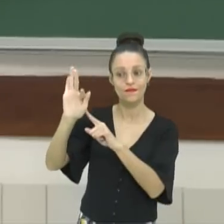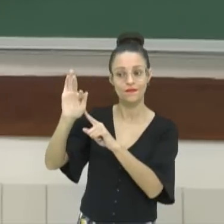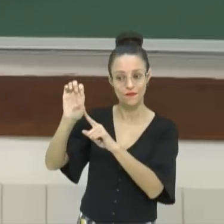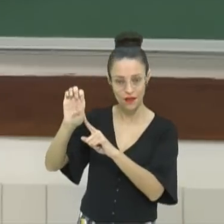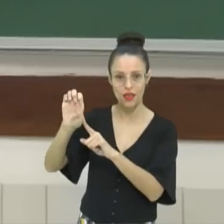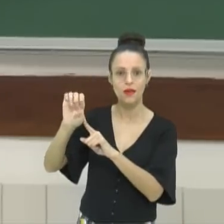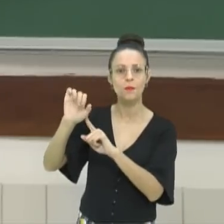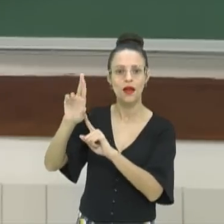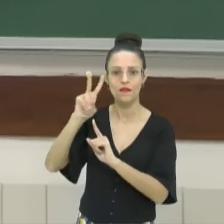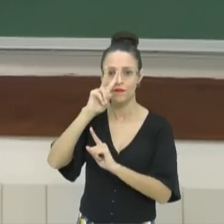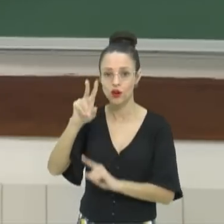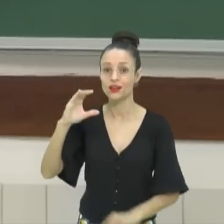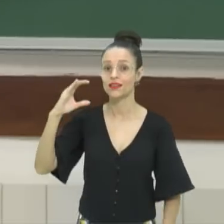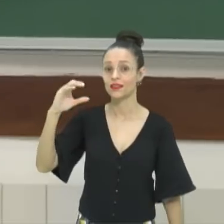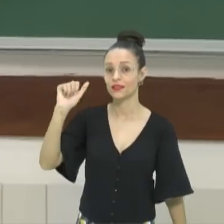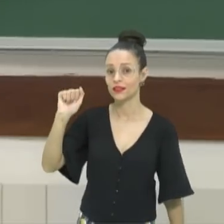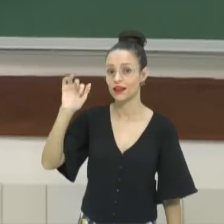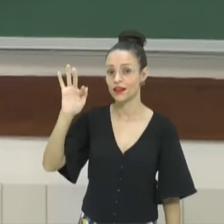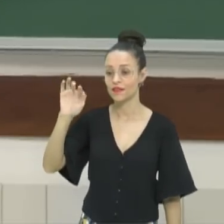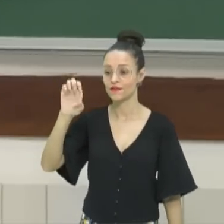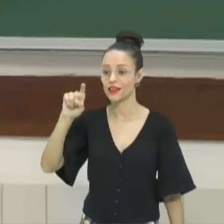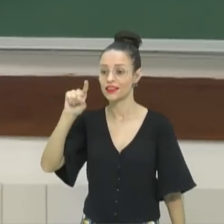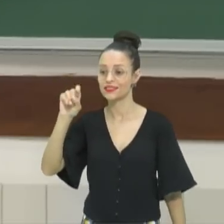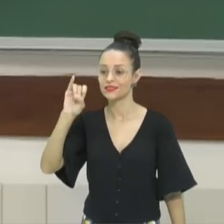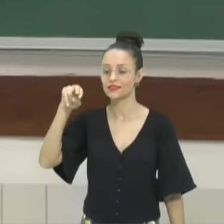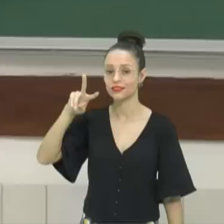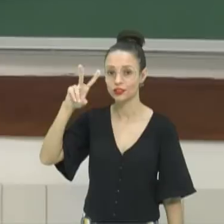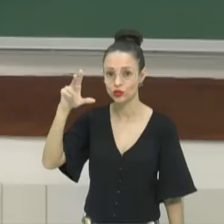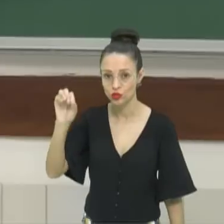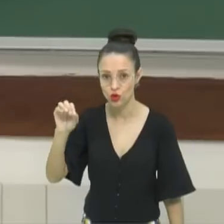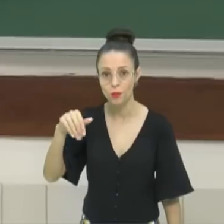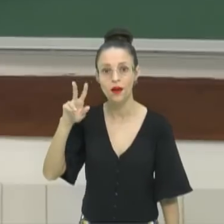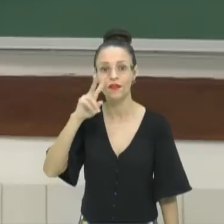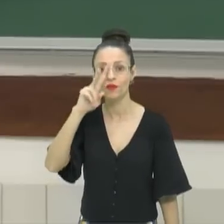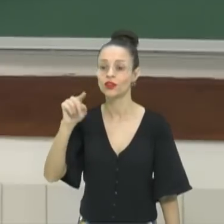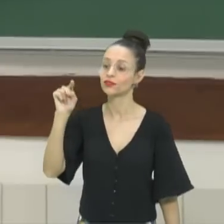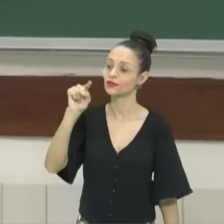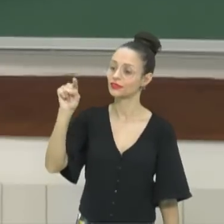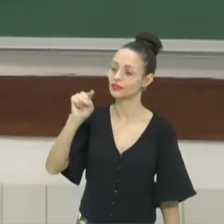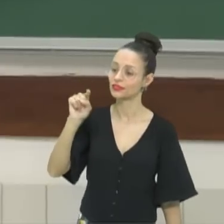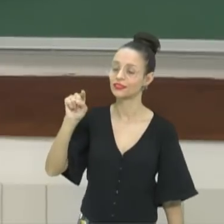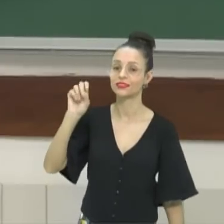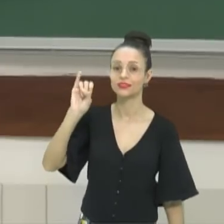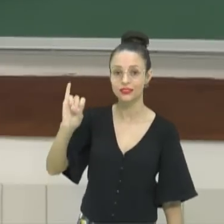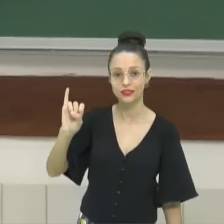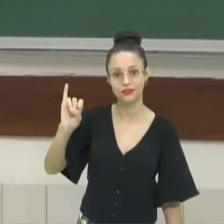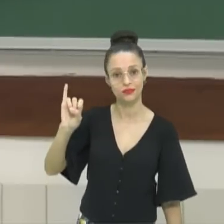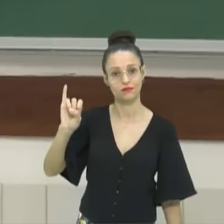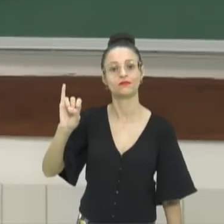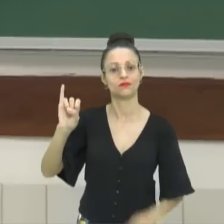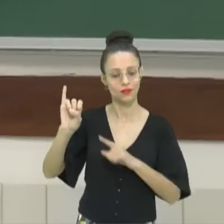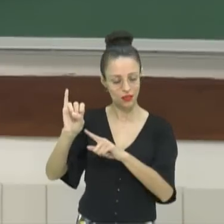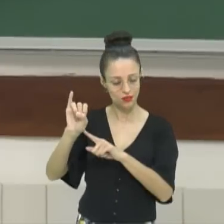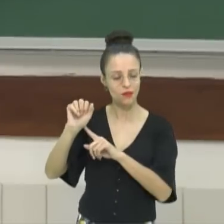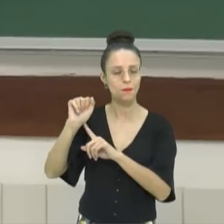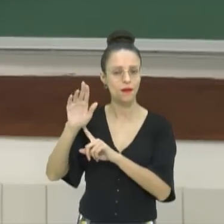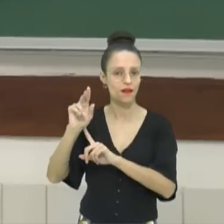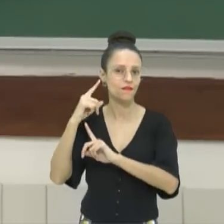mas quando ele passa para cafezinho, a sílaba mais forte é no zi, café, zi.